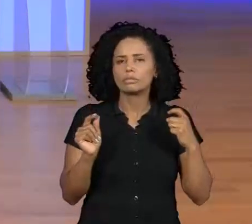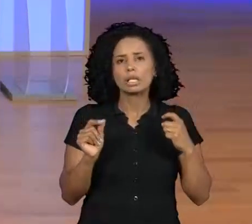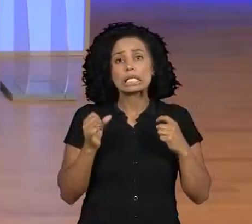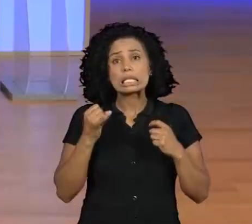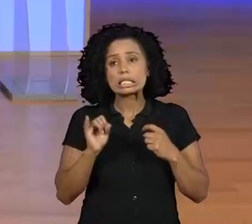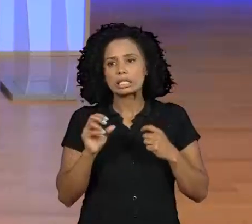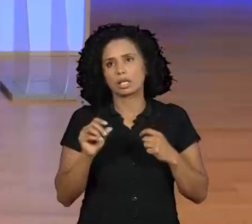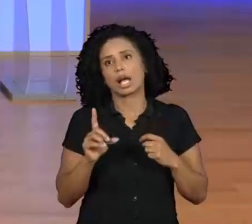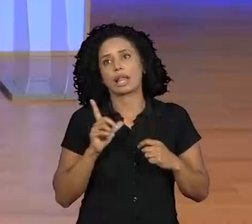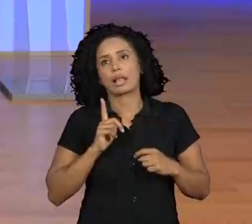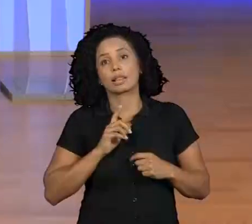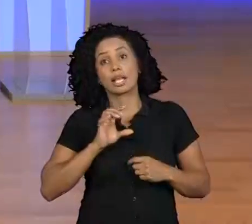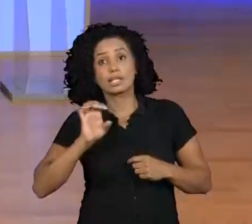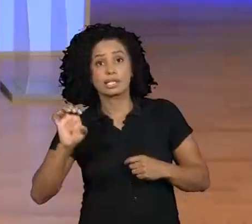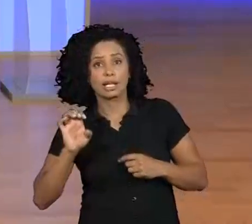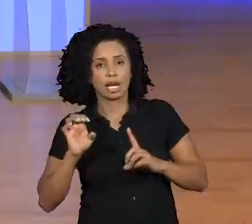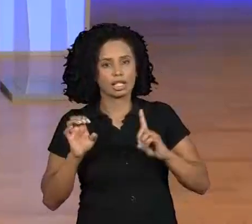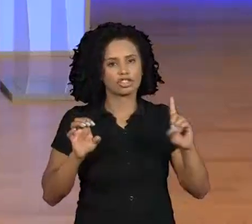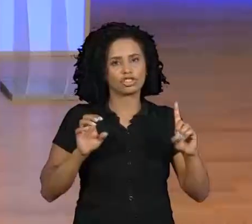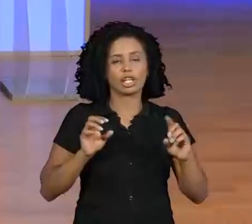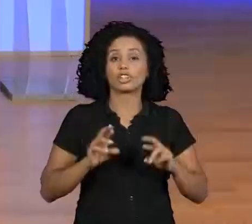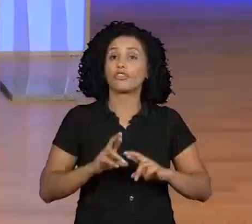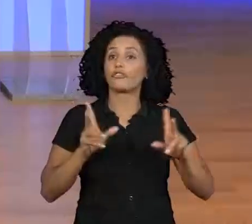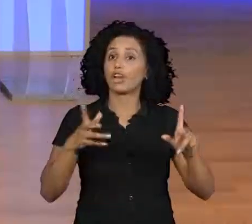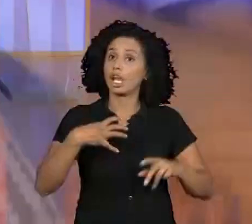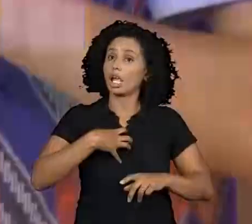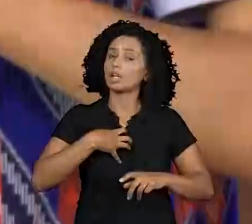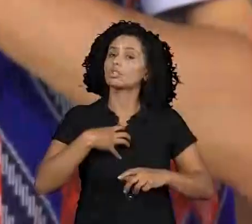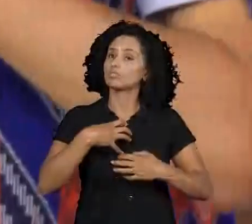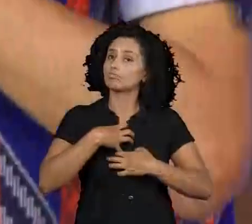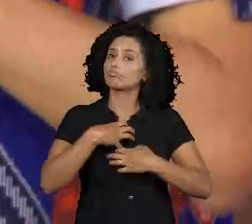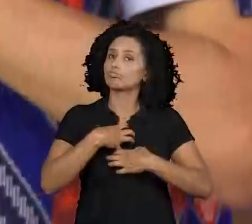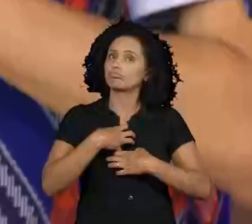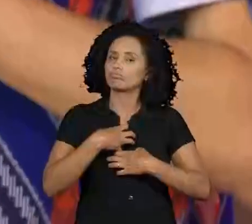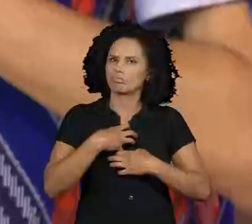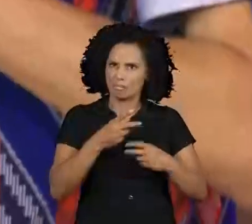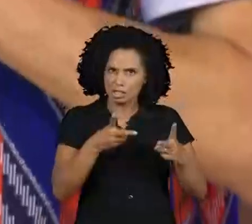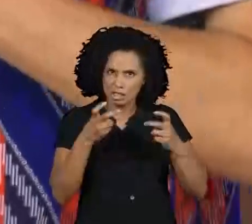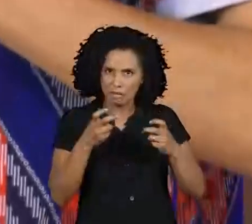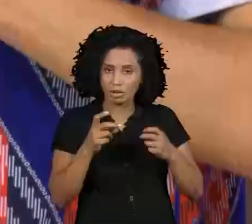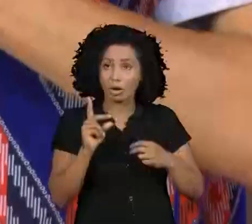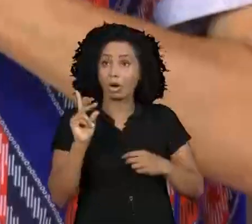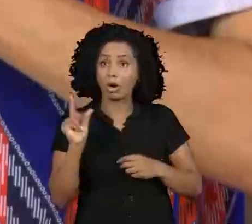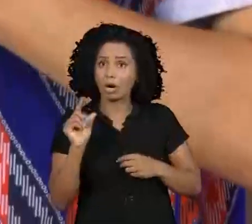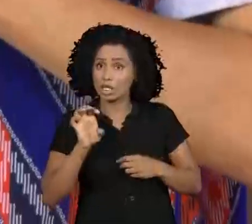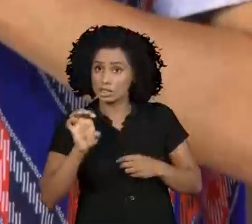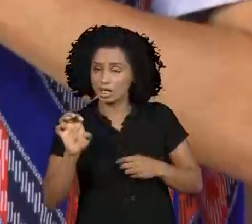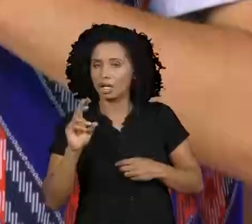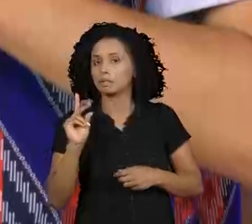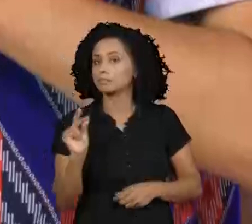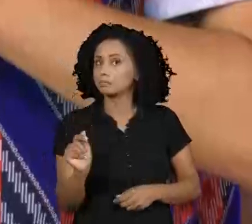esquerda. Você notou? Eu Ó, notei, vamos lá. vamos ver se os estudantes percebem conosco? Ouçam.